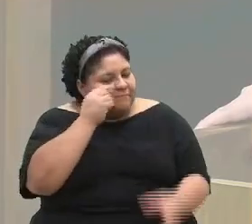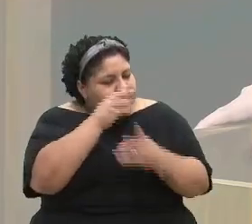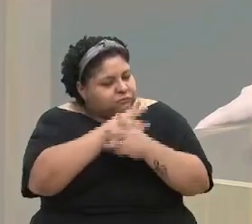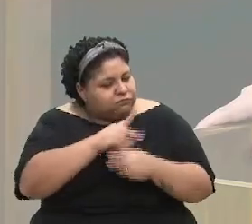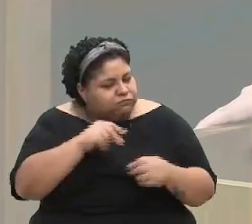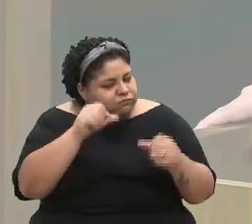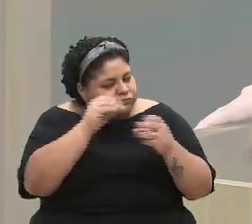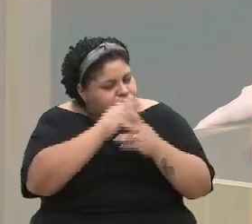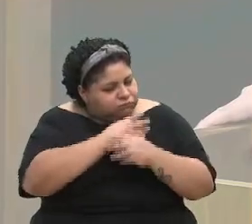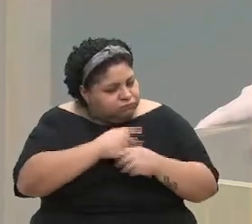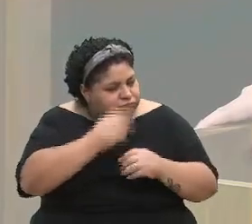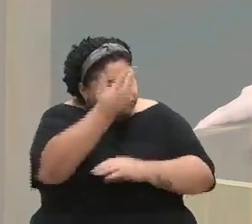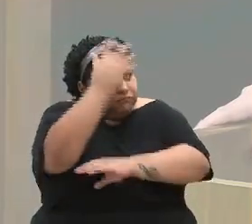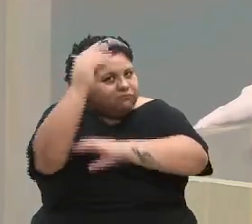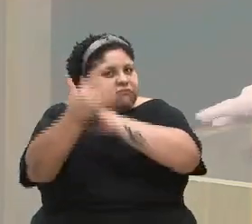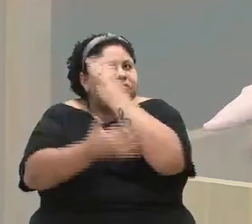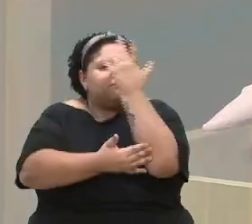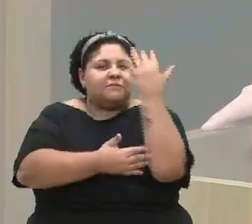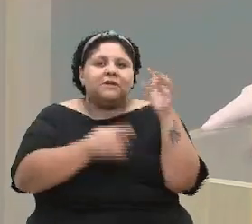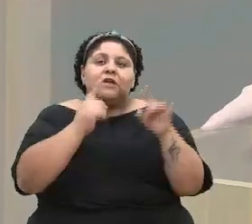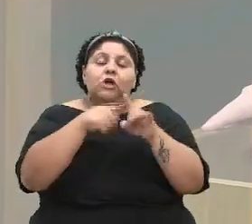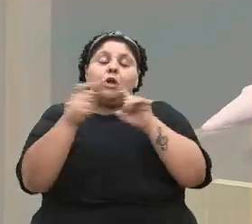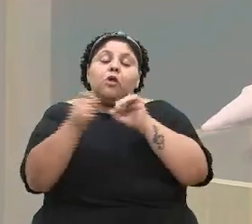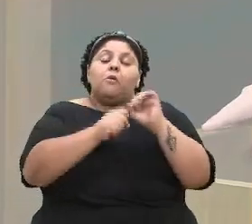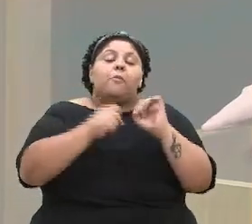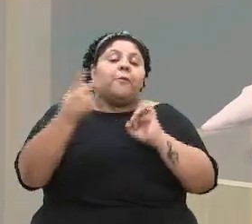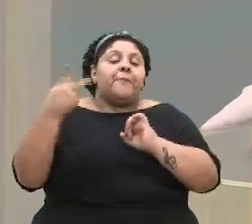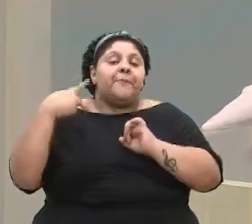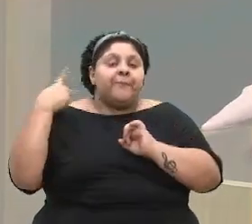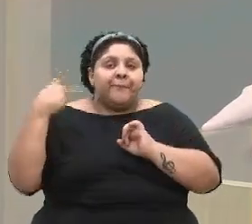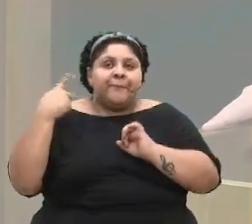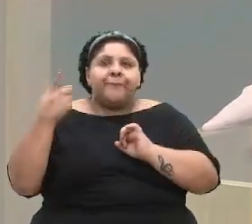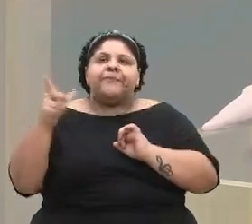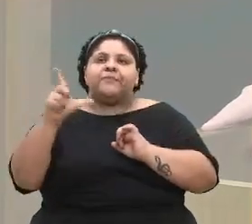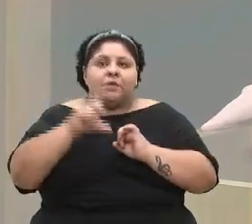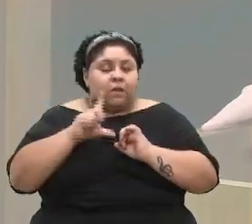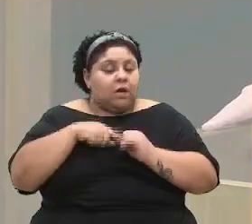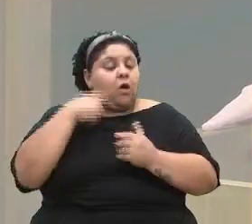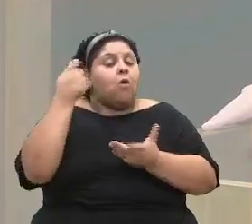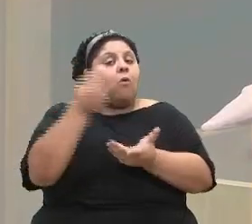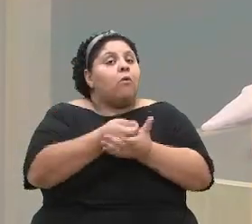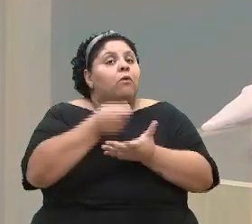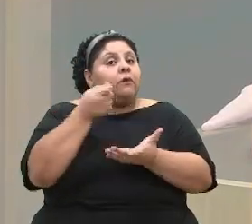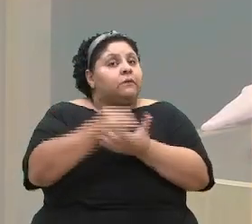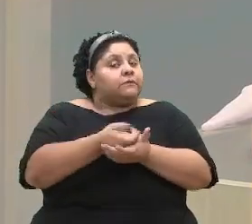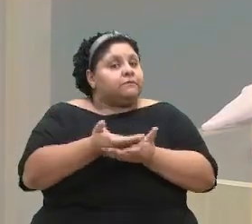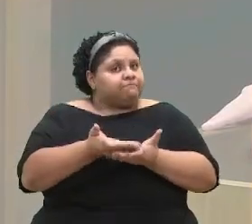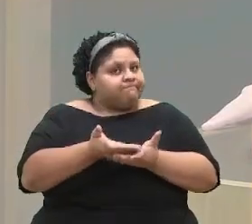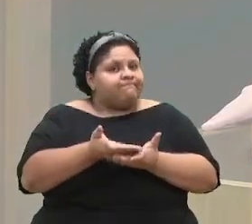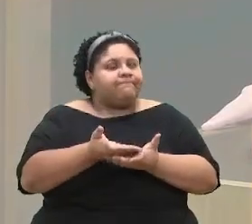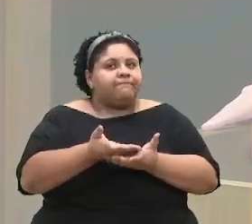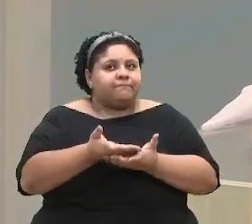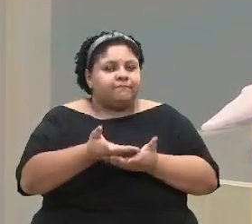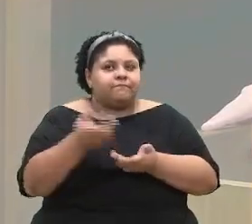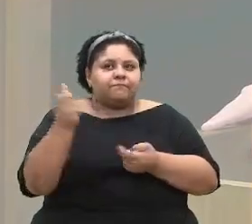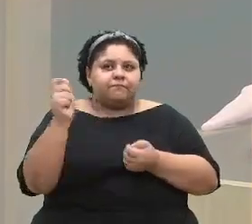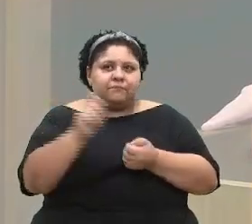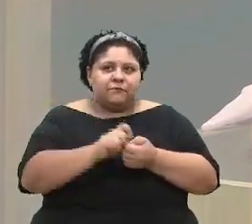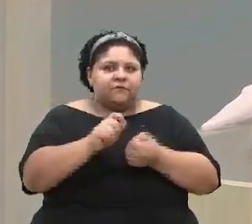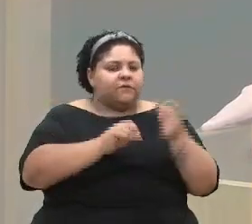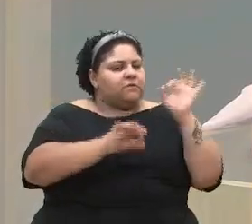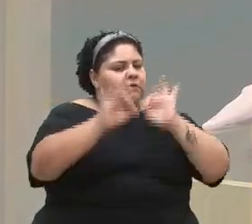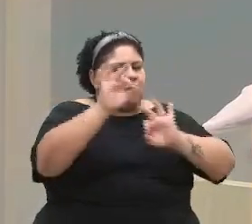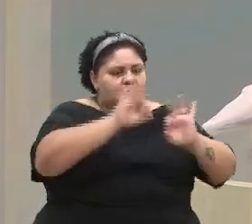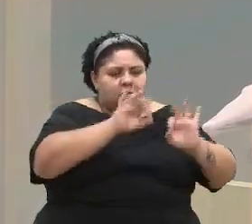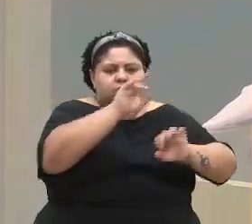áreas públicas, porque o poder público ele tem a obrigação de realmente fazer a manutenção,